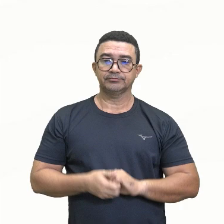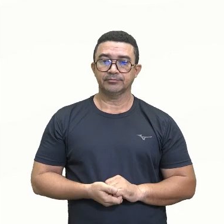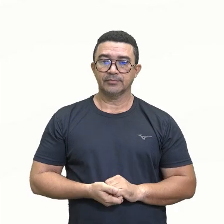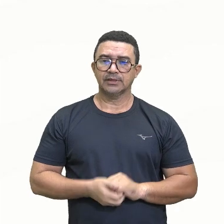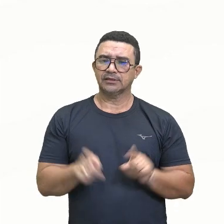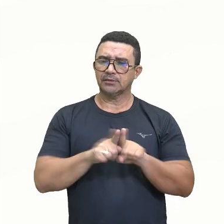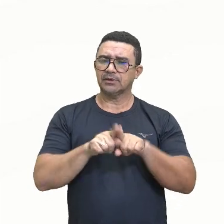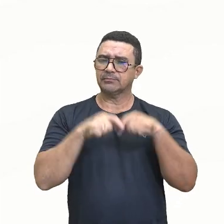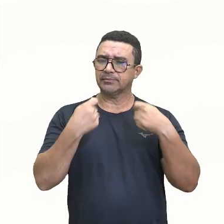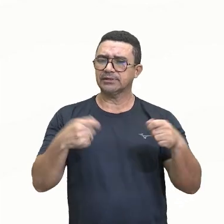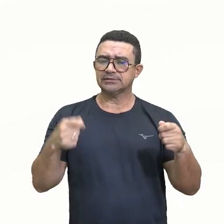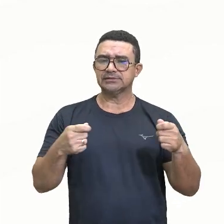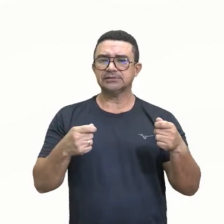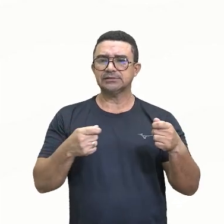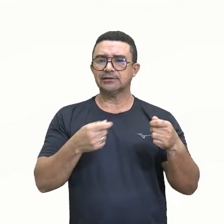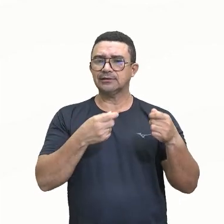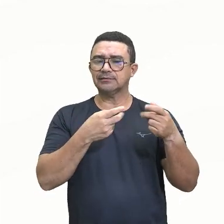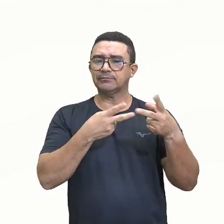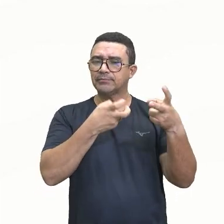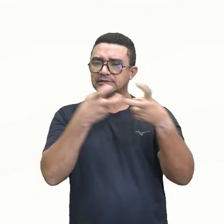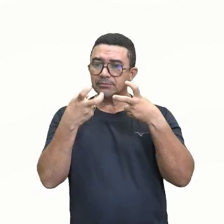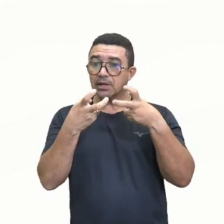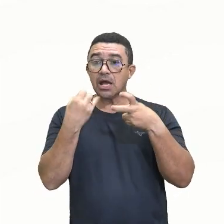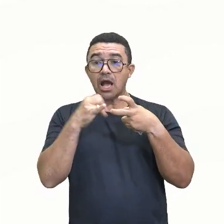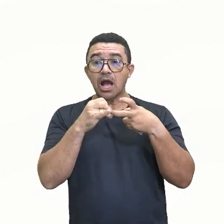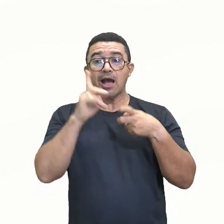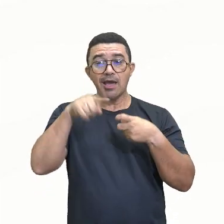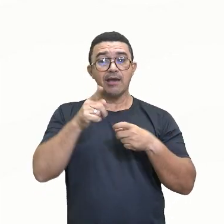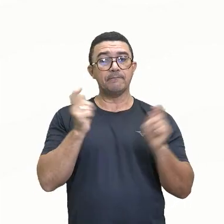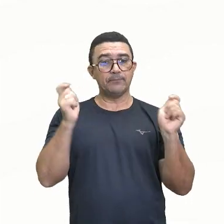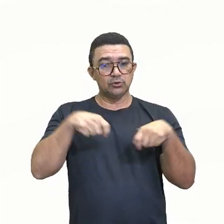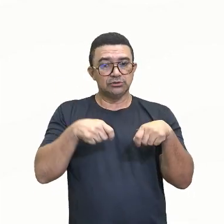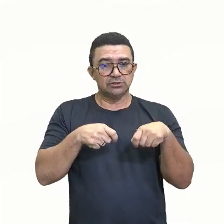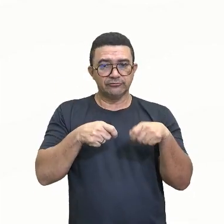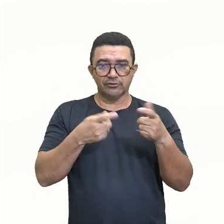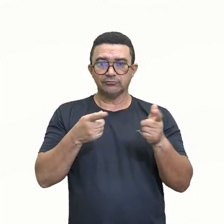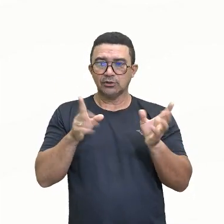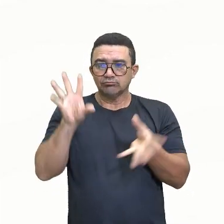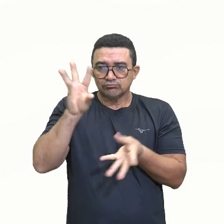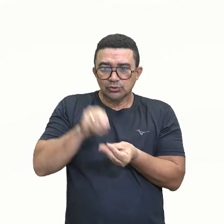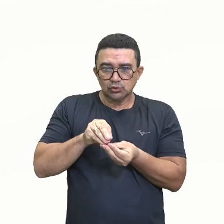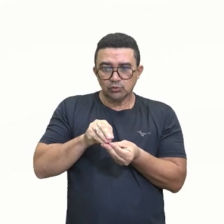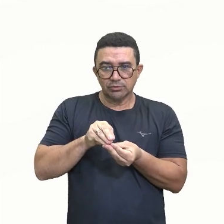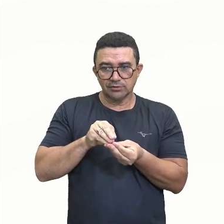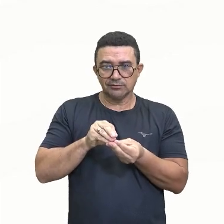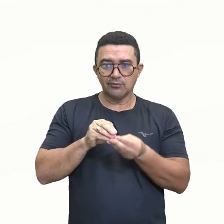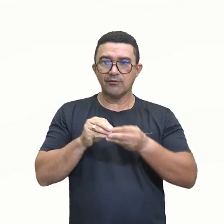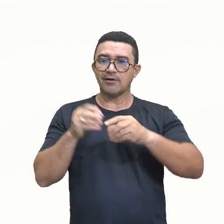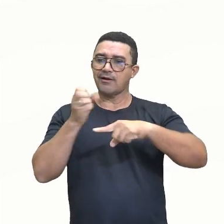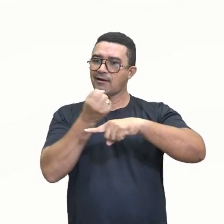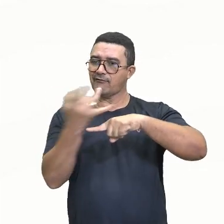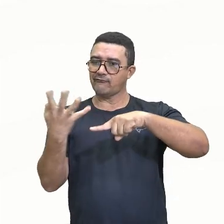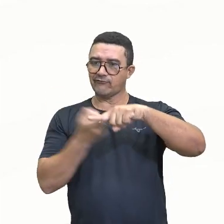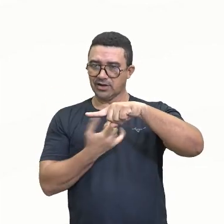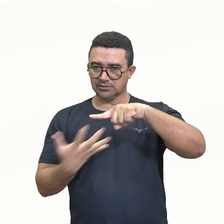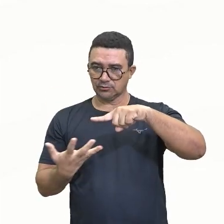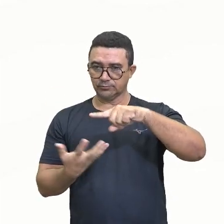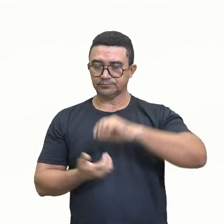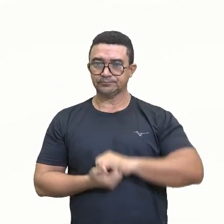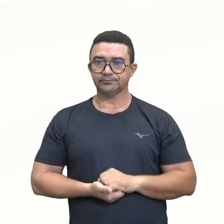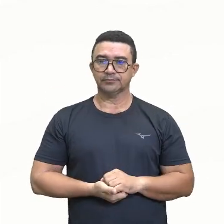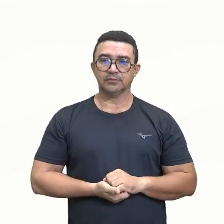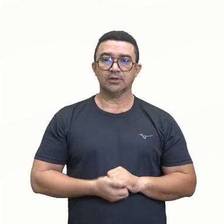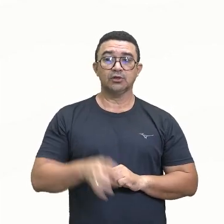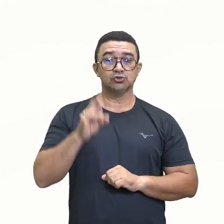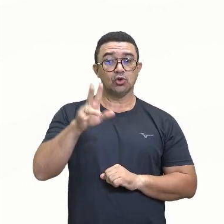observe se você não pode simplificar para facilitar os seus cálculos, tá ok? Então, você só